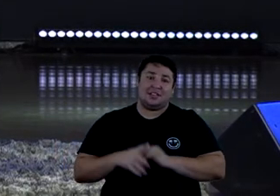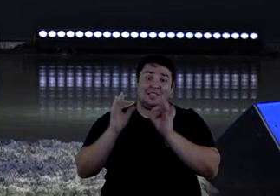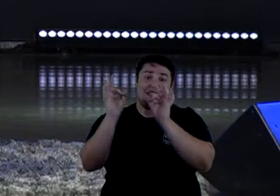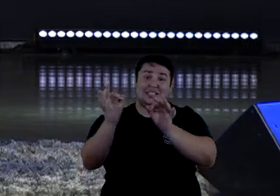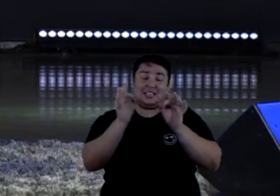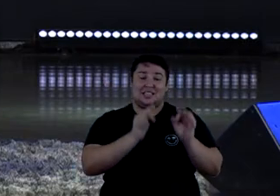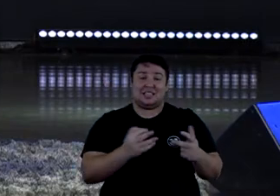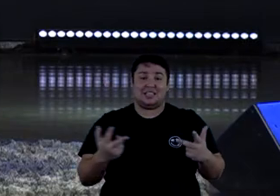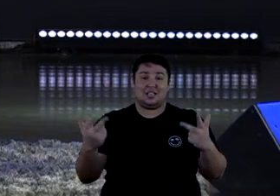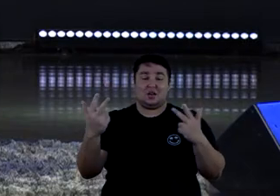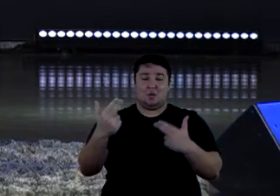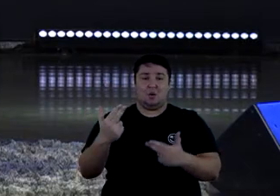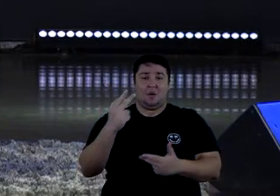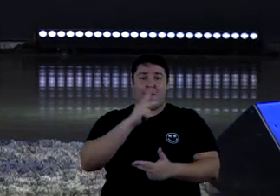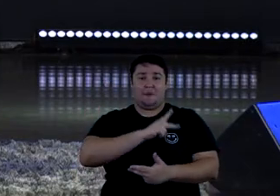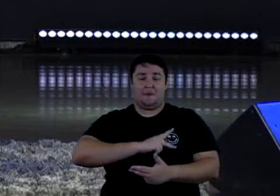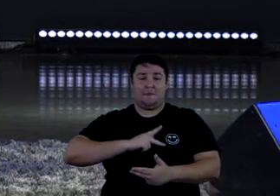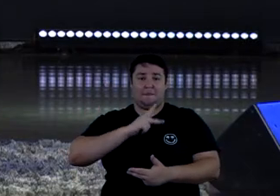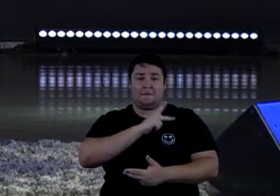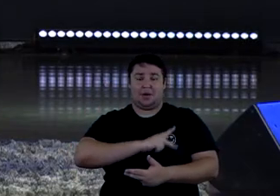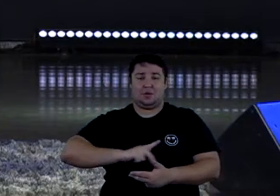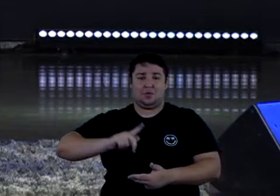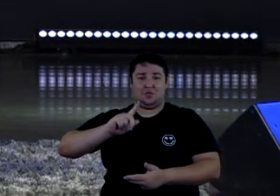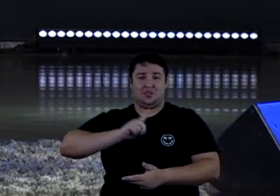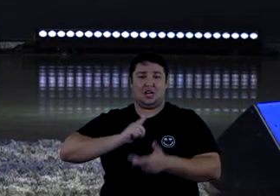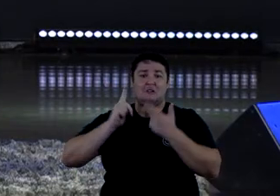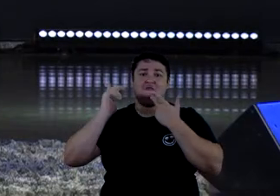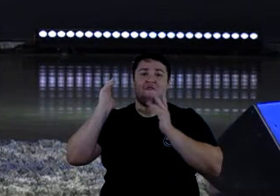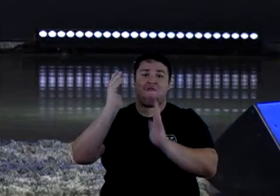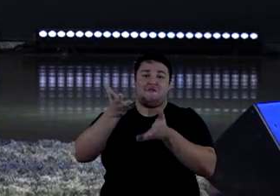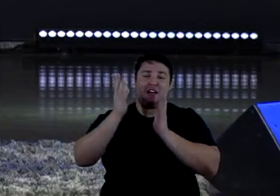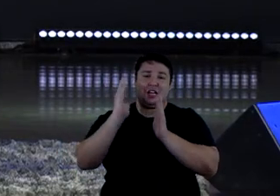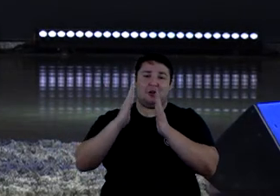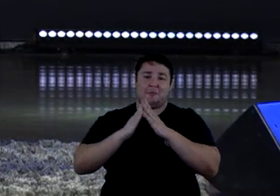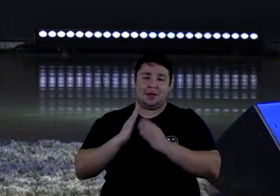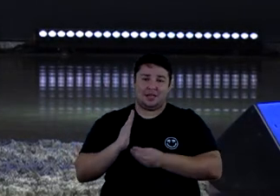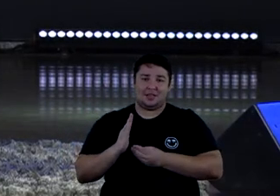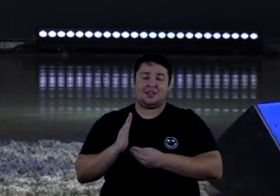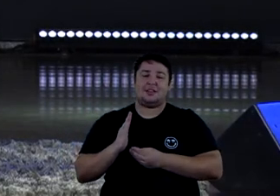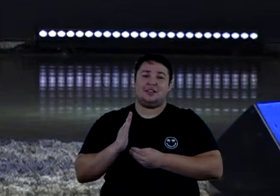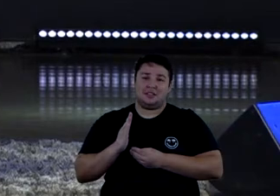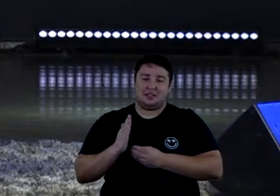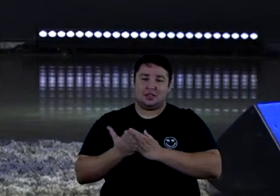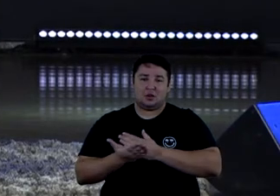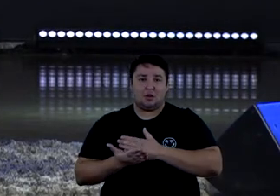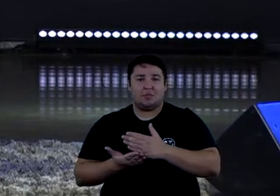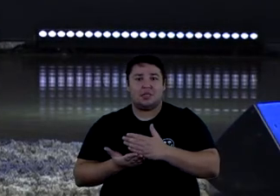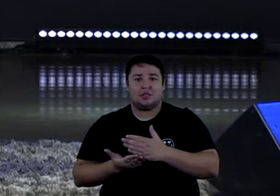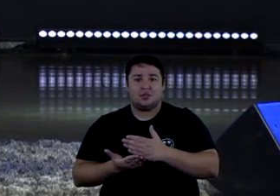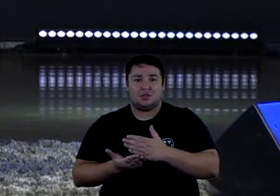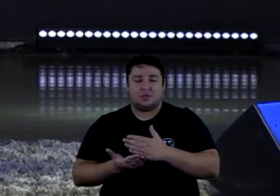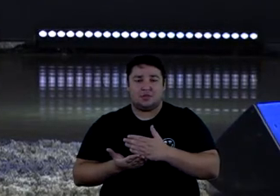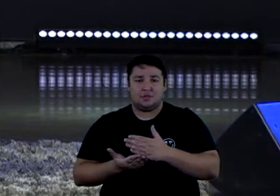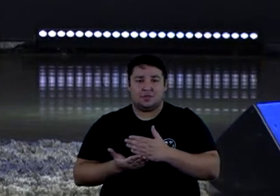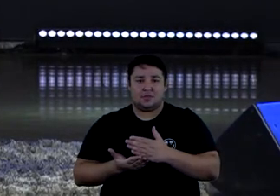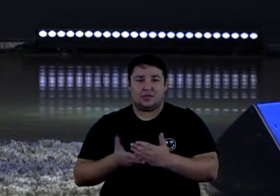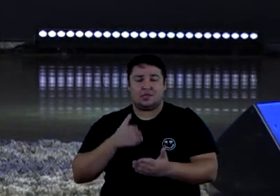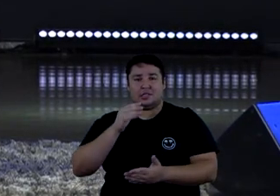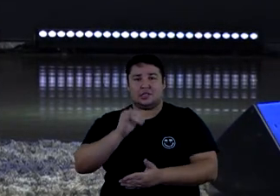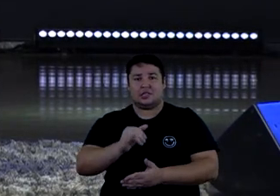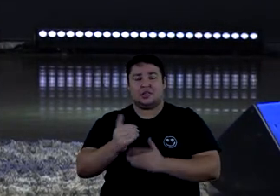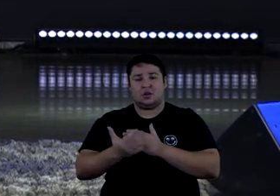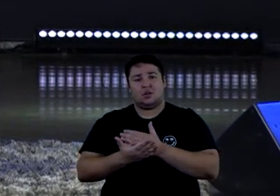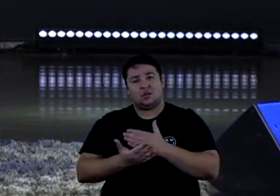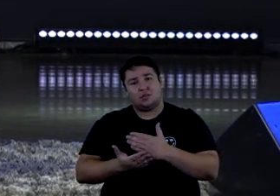certeza que o apóstolo Paulo tinha quando ele falou para essa igreja. Eu tenho certeza de que aquele que começou, se ele